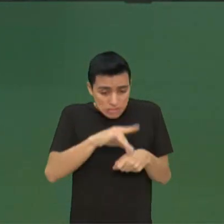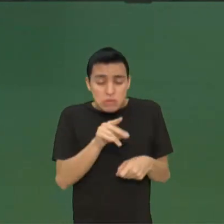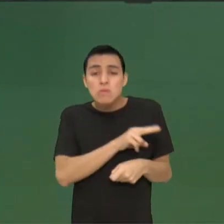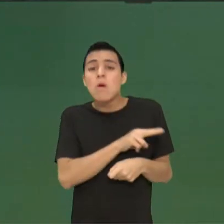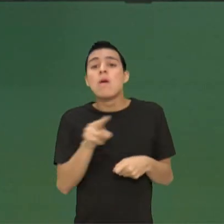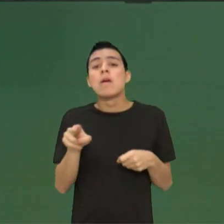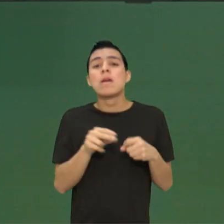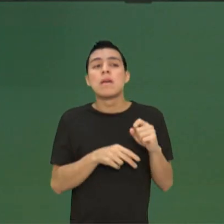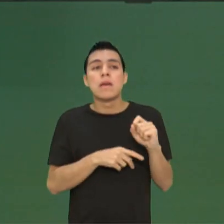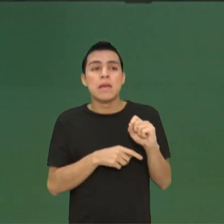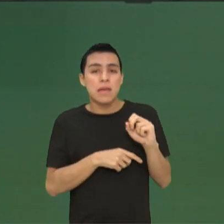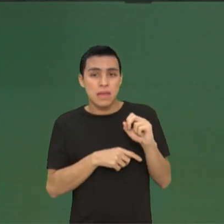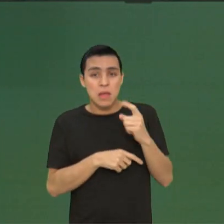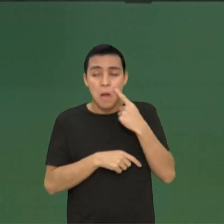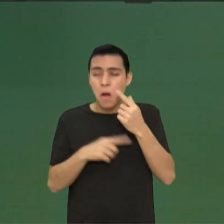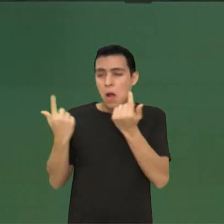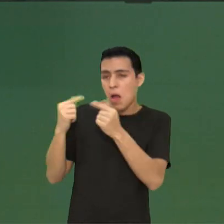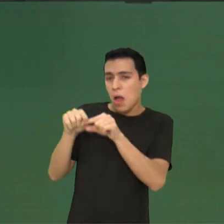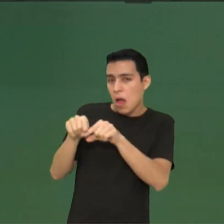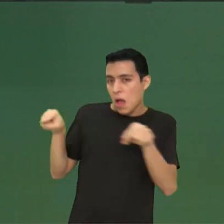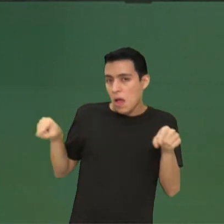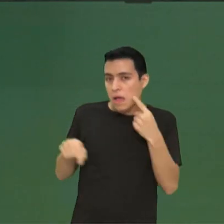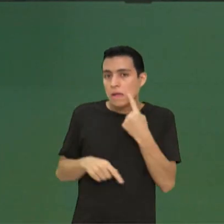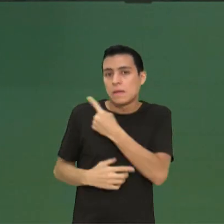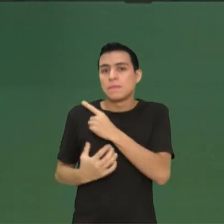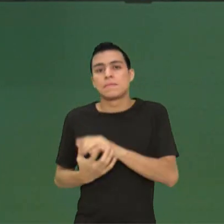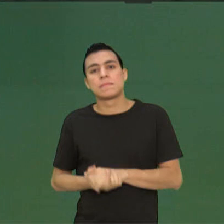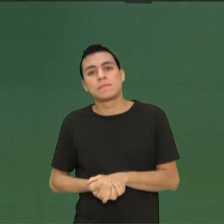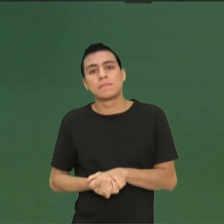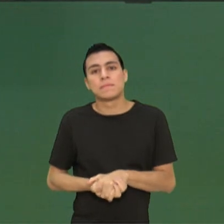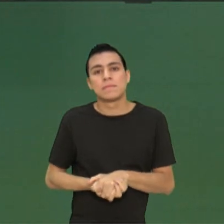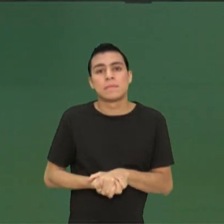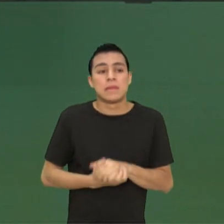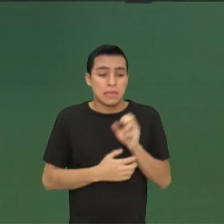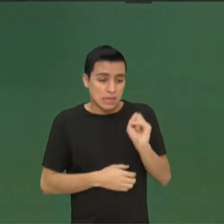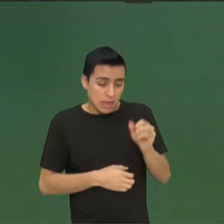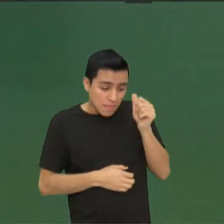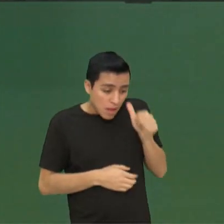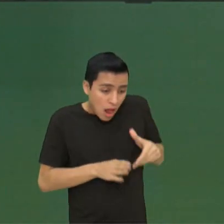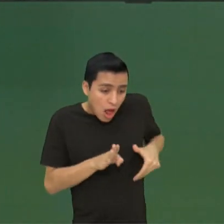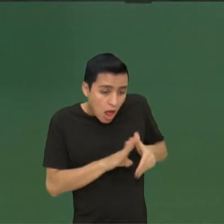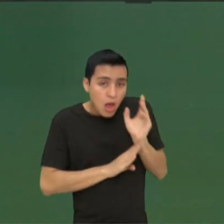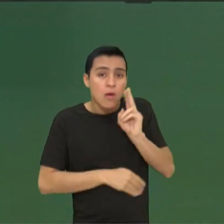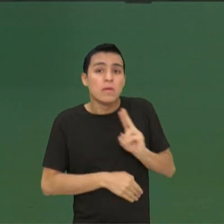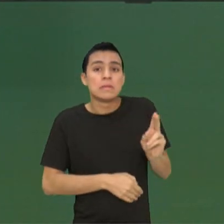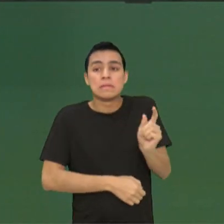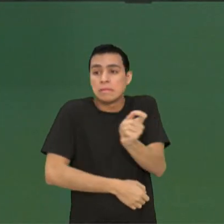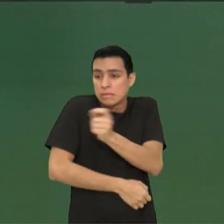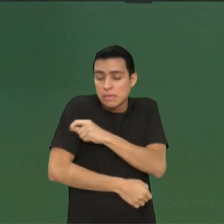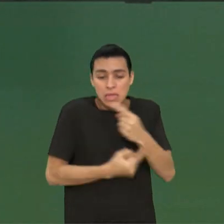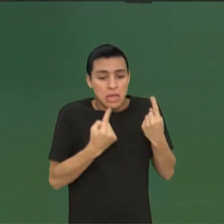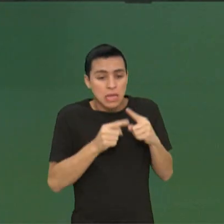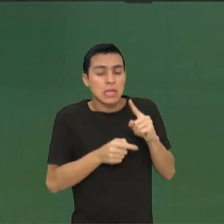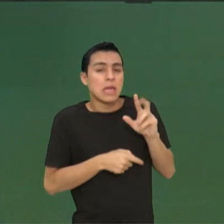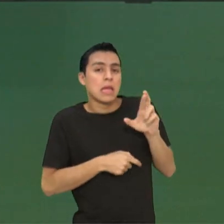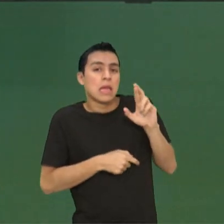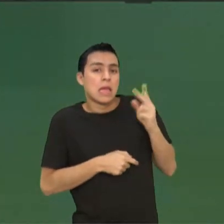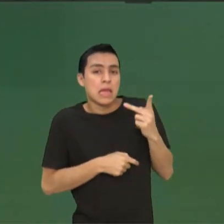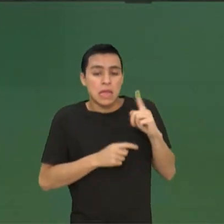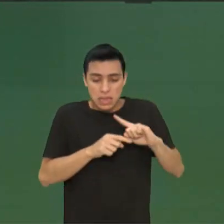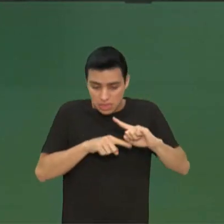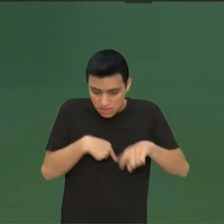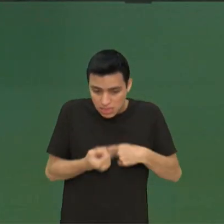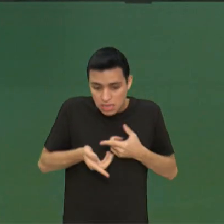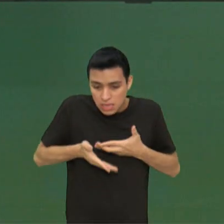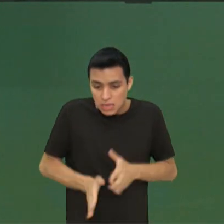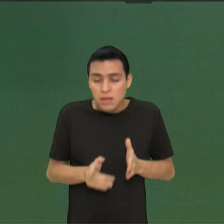o sangue de pessoas como o do James Harrison e é isolado no sangue dele o anticorpo. Lembra que a imunidade nós temos memória e